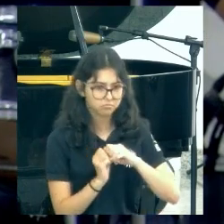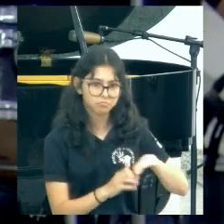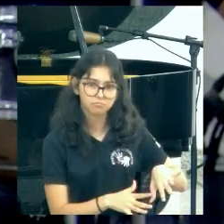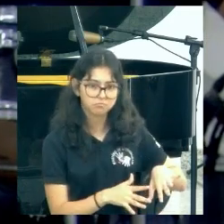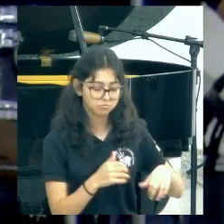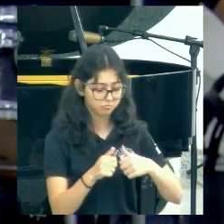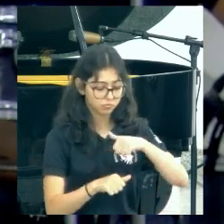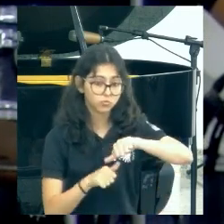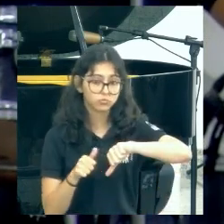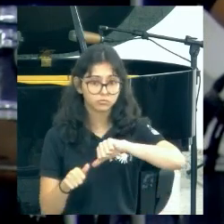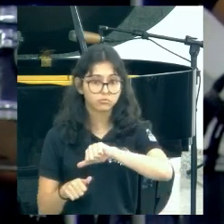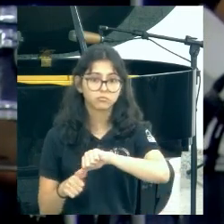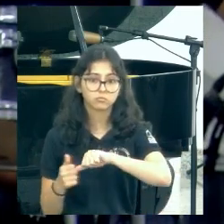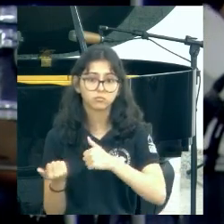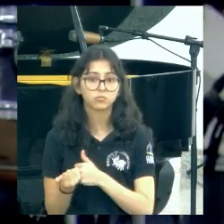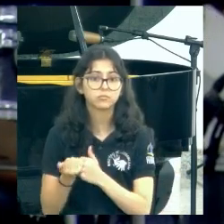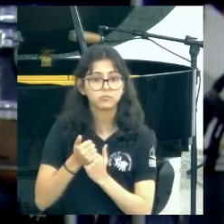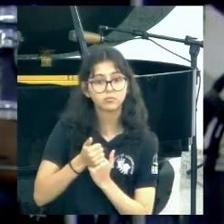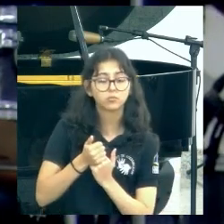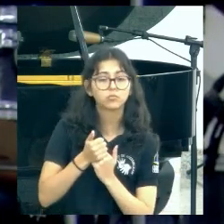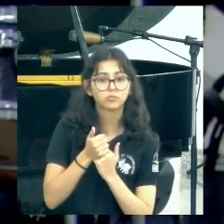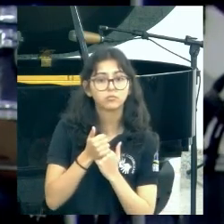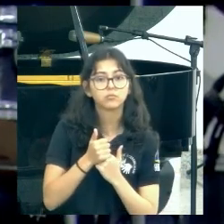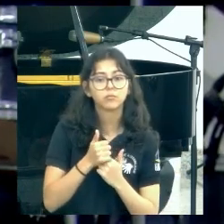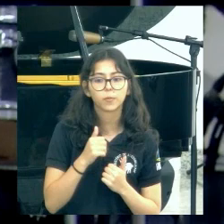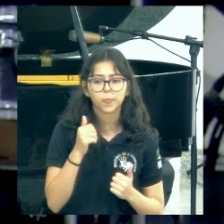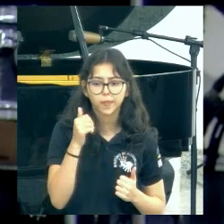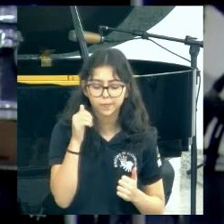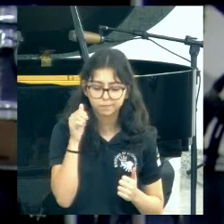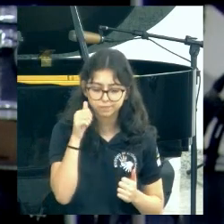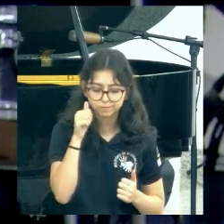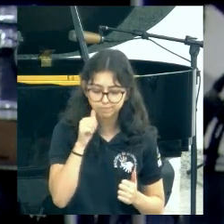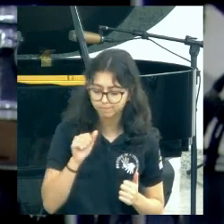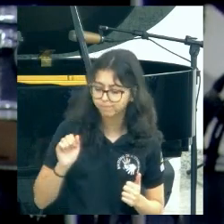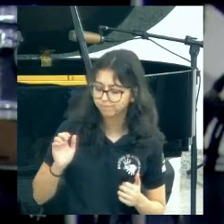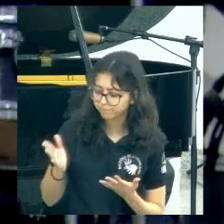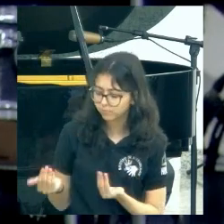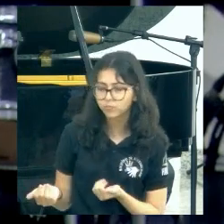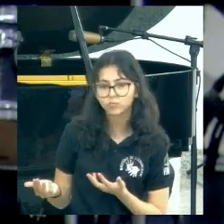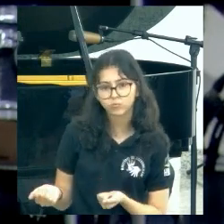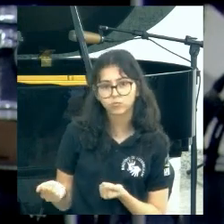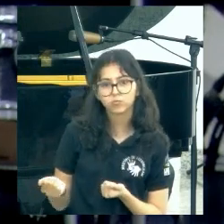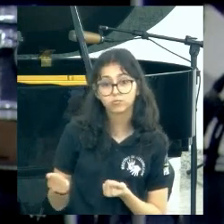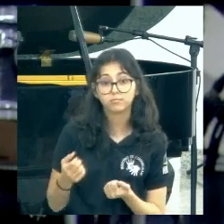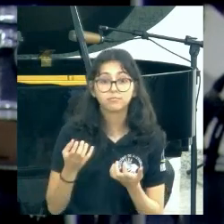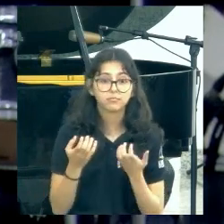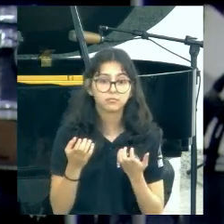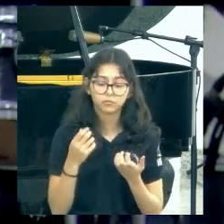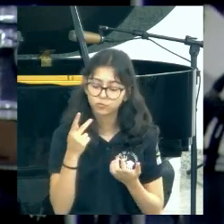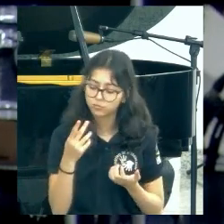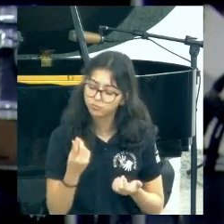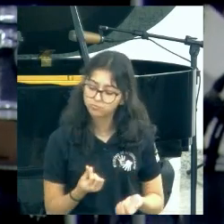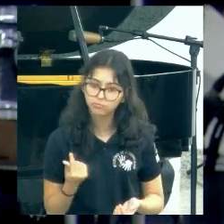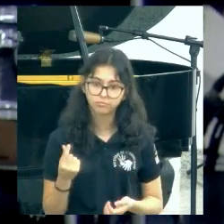menina, que talvez nem esteja apaixonada por você, mas por aquilo que você tem?